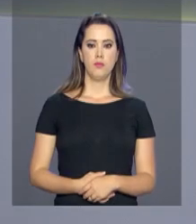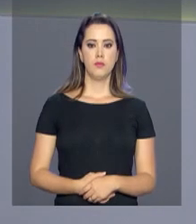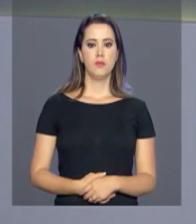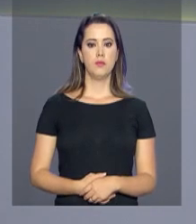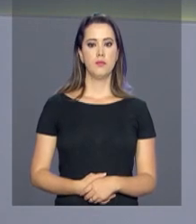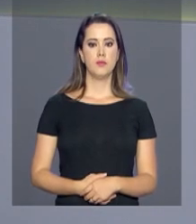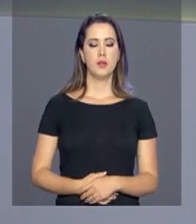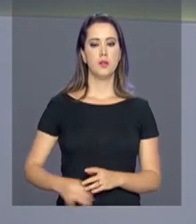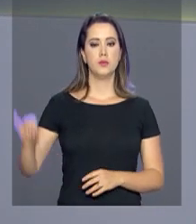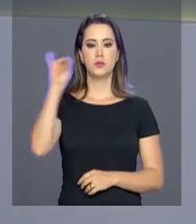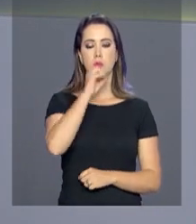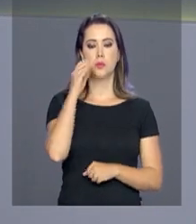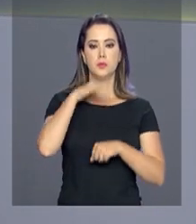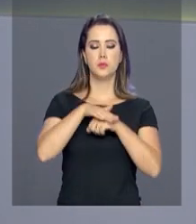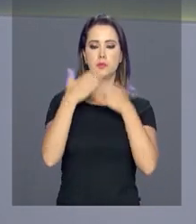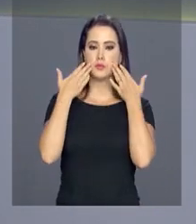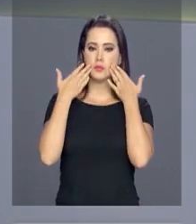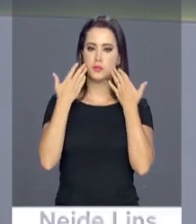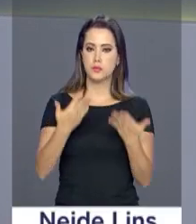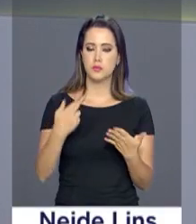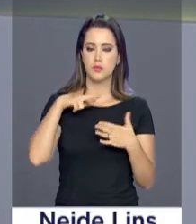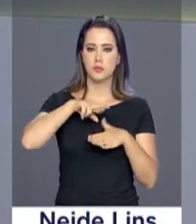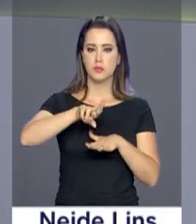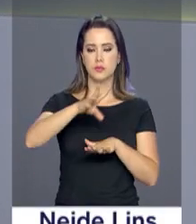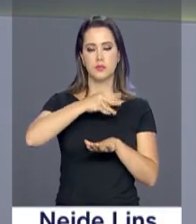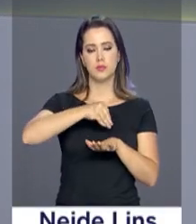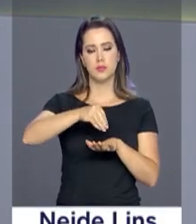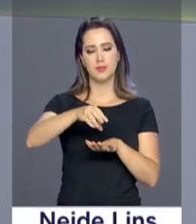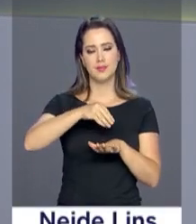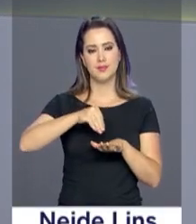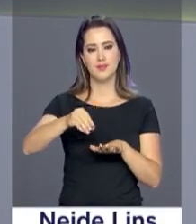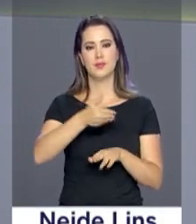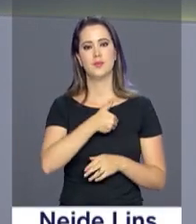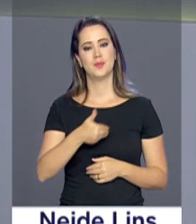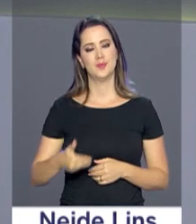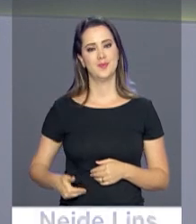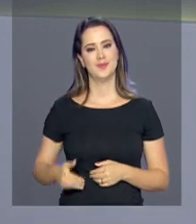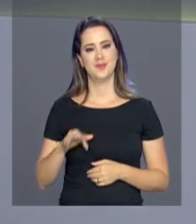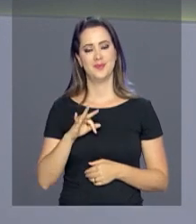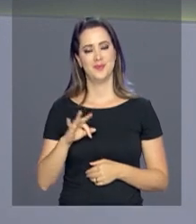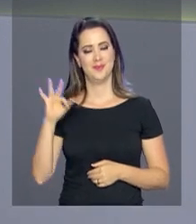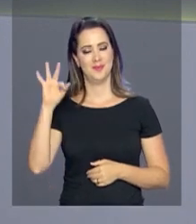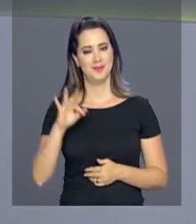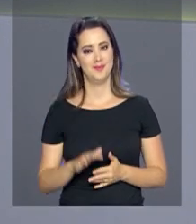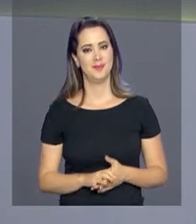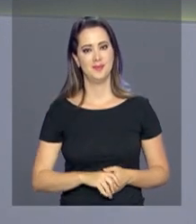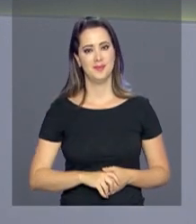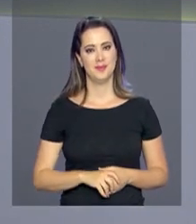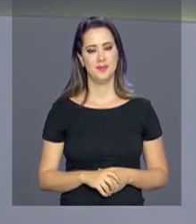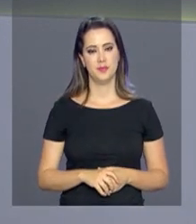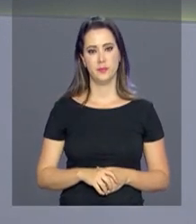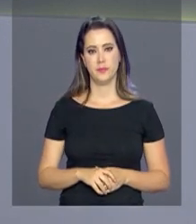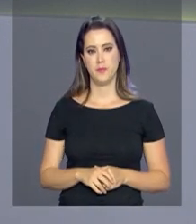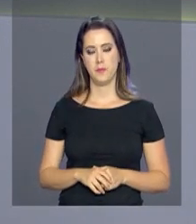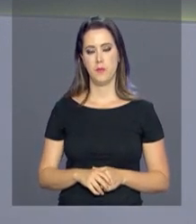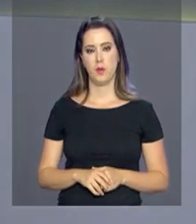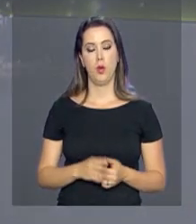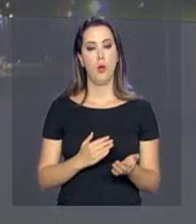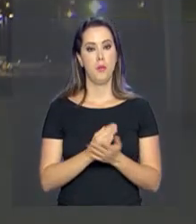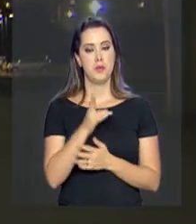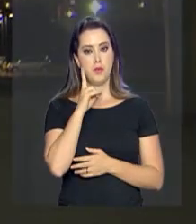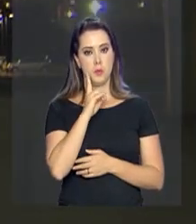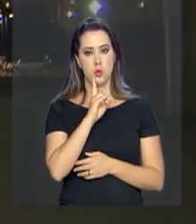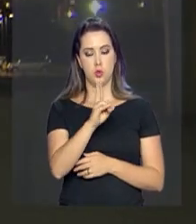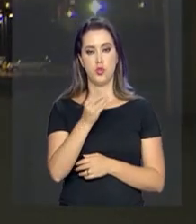olá boa noite estamos no ar com as notícias do governo federal aqui no repórter nbr começamos com